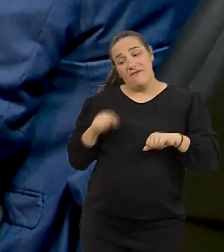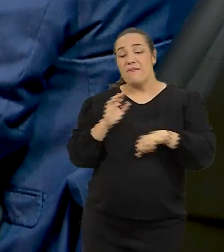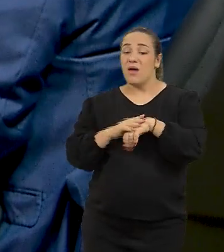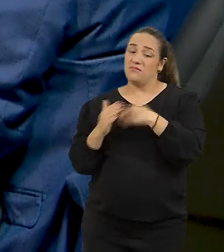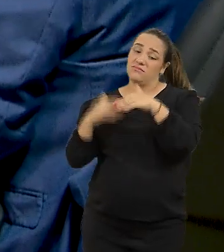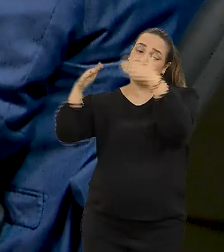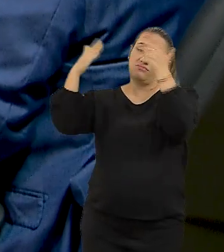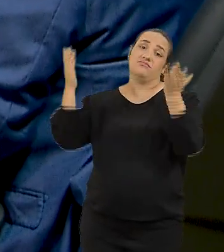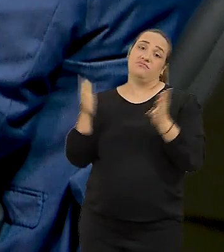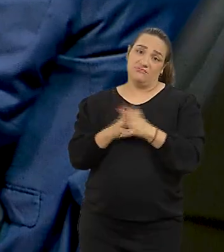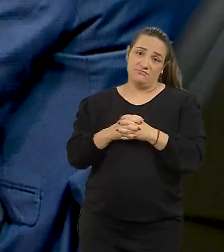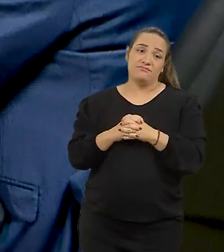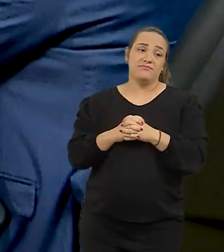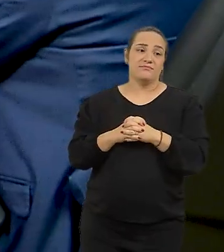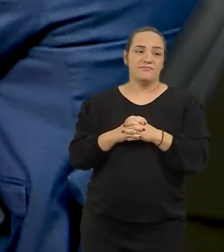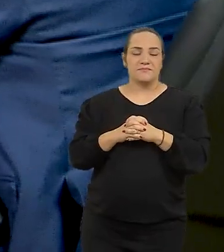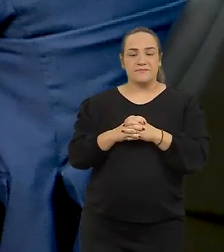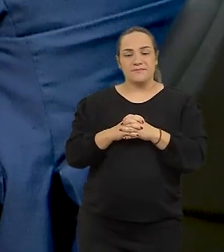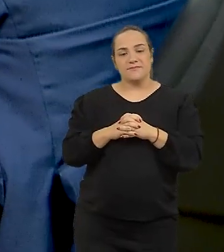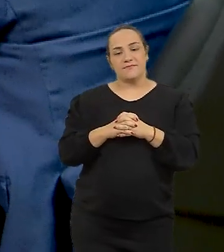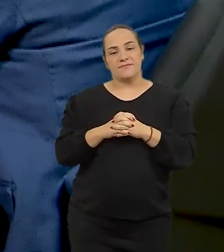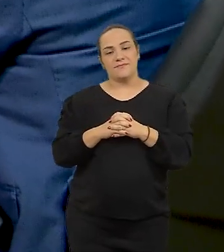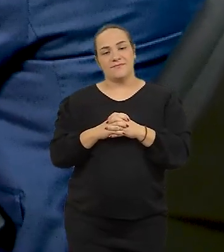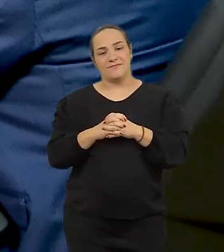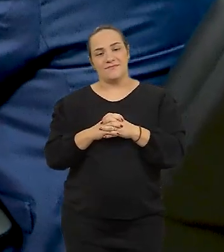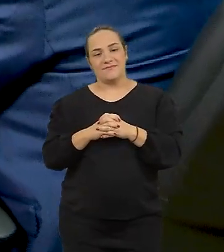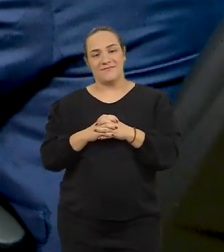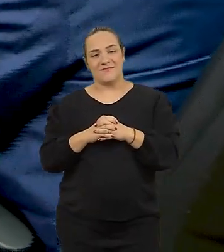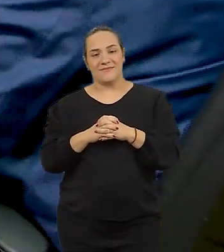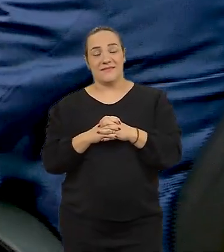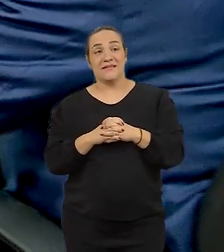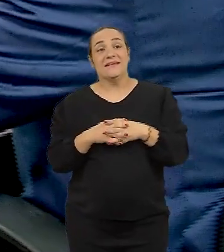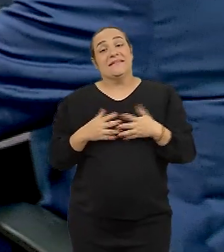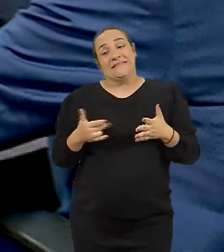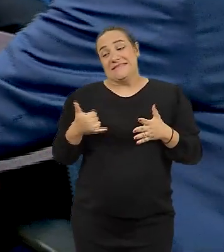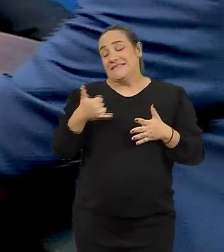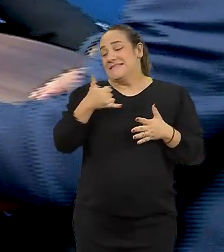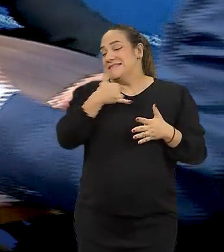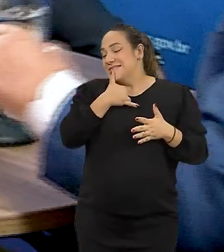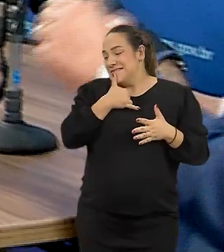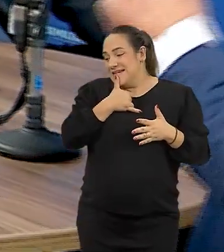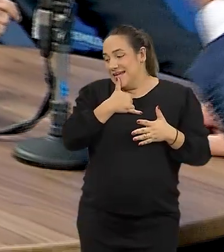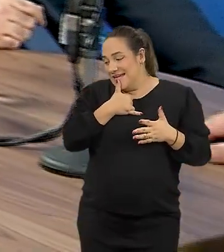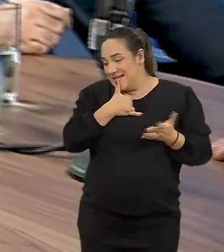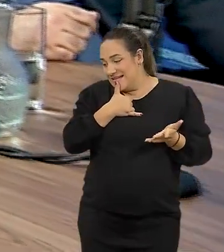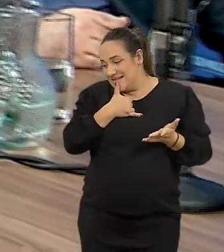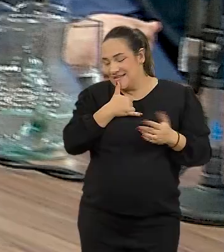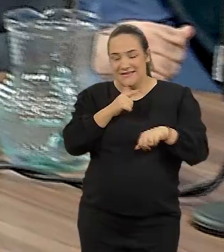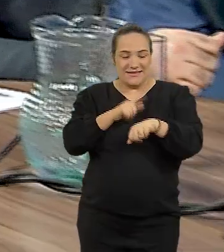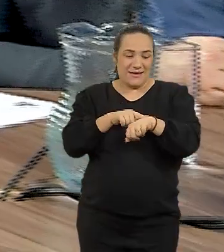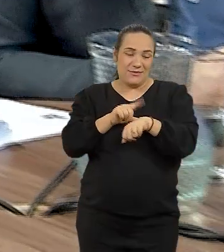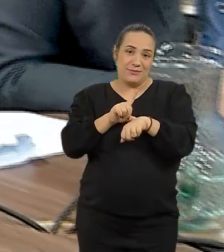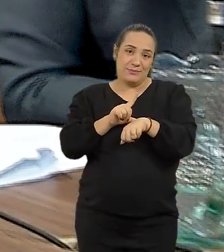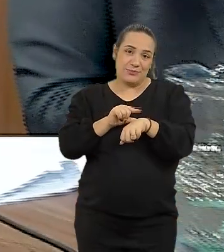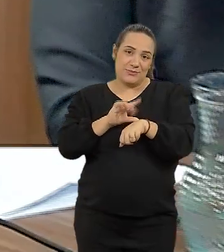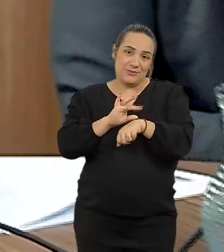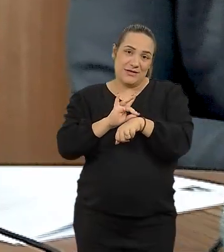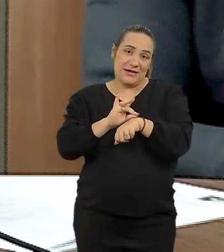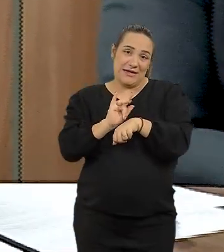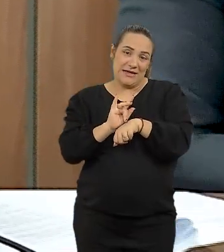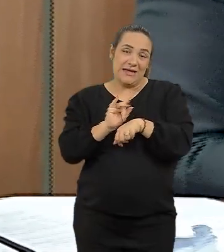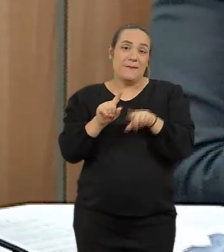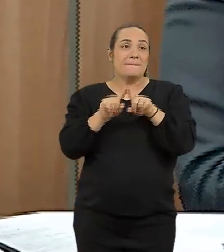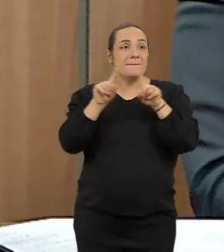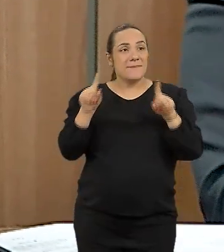como deveríamos, mas estamos caminhando. Desembargador, infelizmente, mas muito infelizmente, o nosso